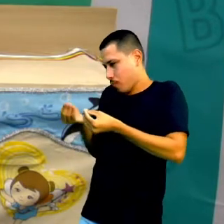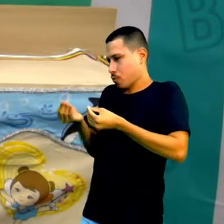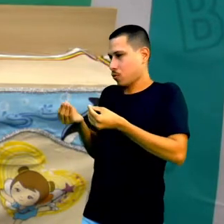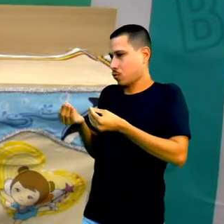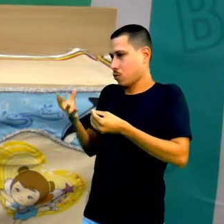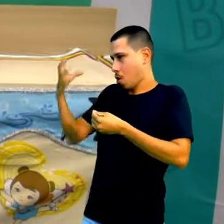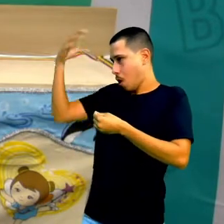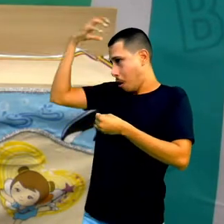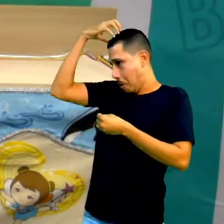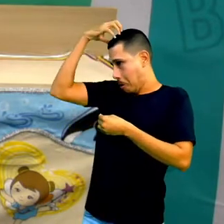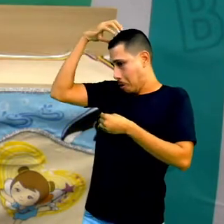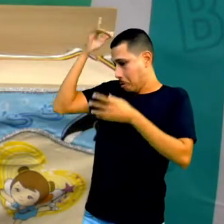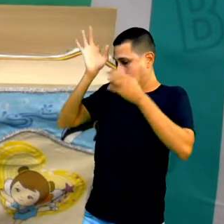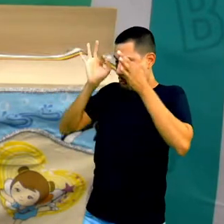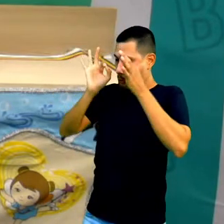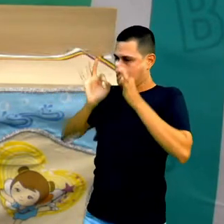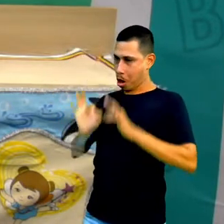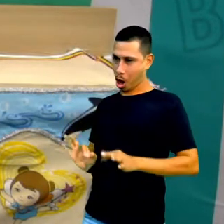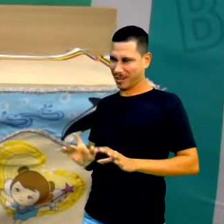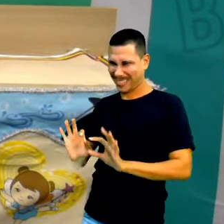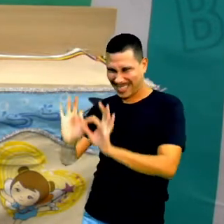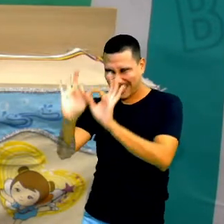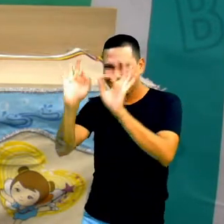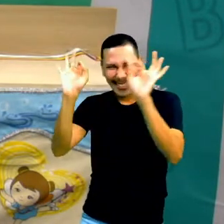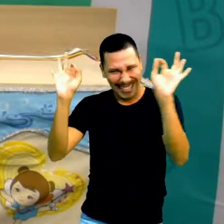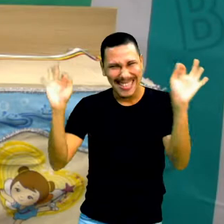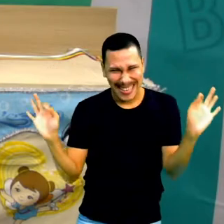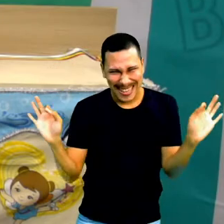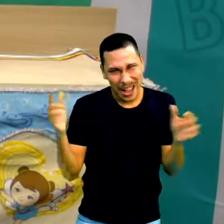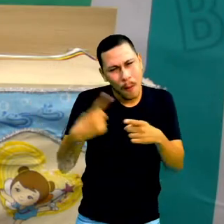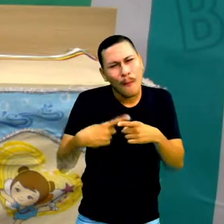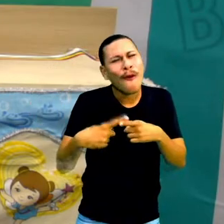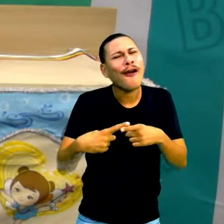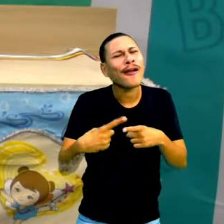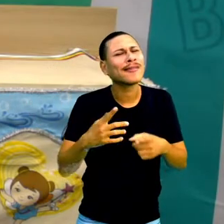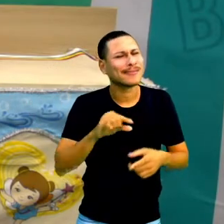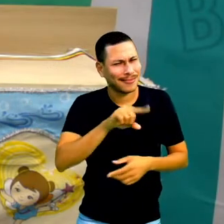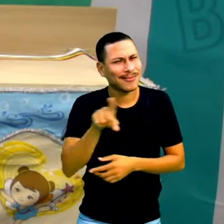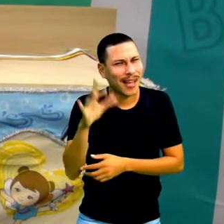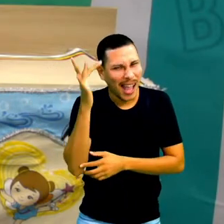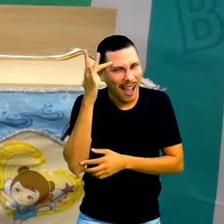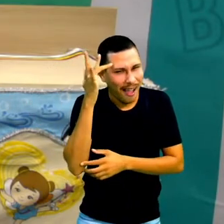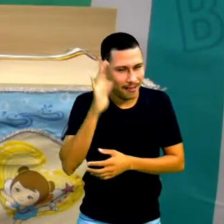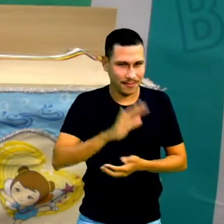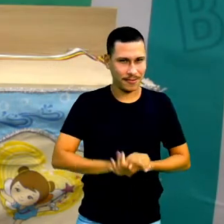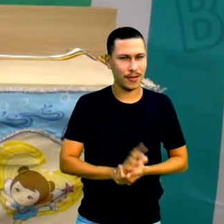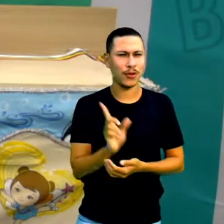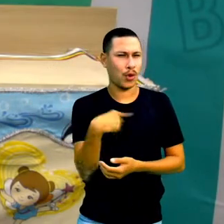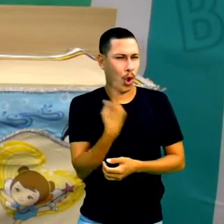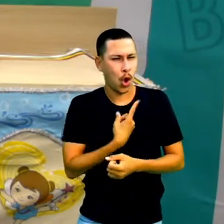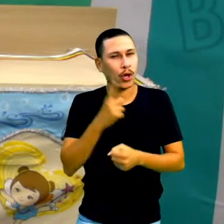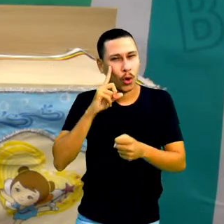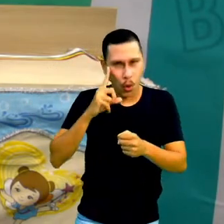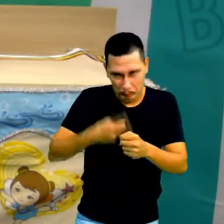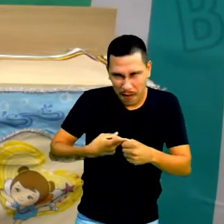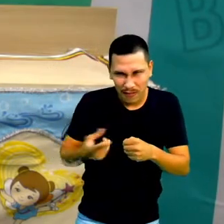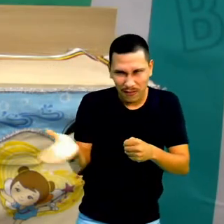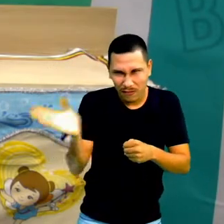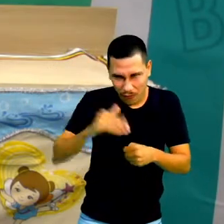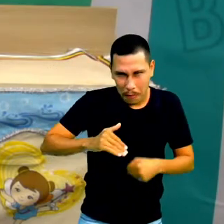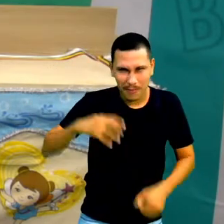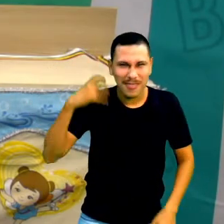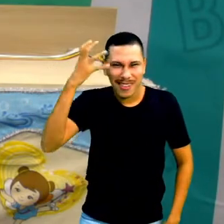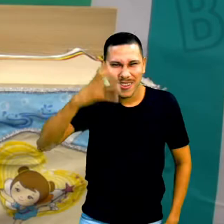Como se fosse uma corte. Ah, que chiqueza, gente! Por que será isso, hein? E pra gente saber, vamos ouvir